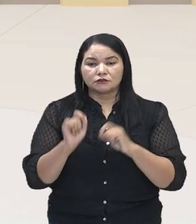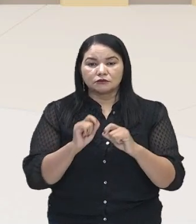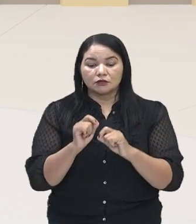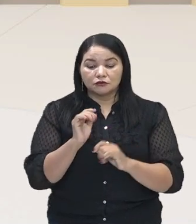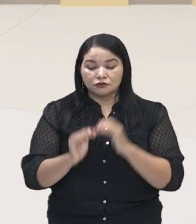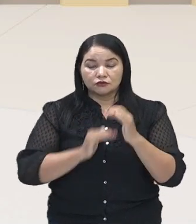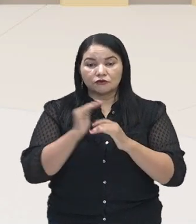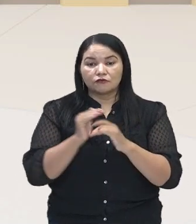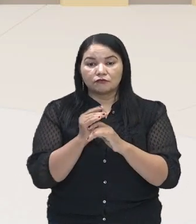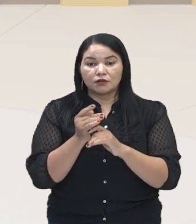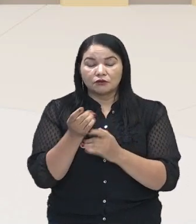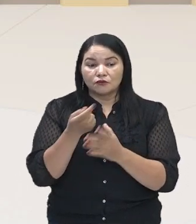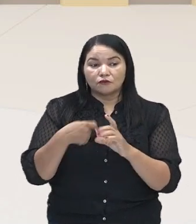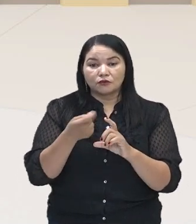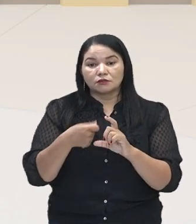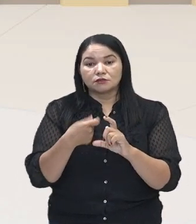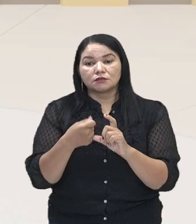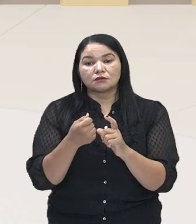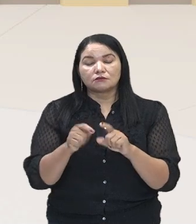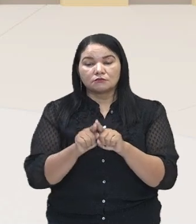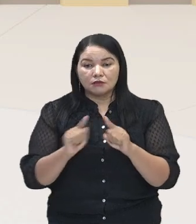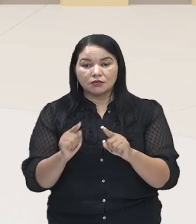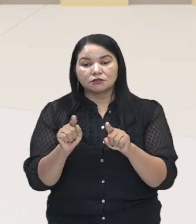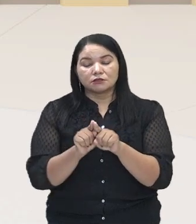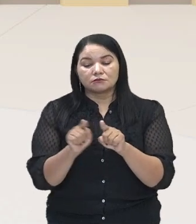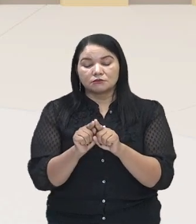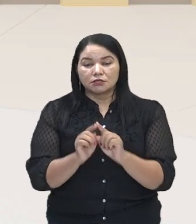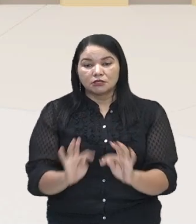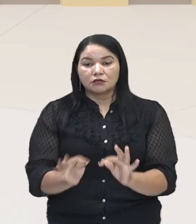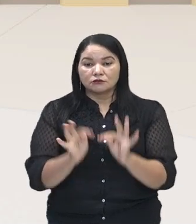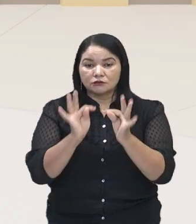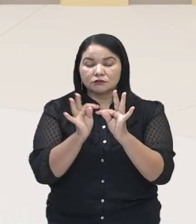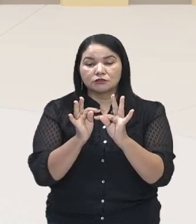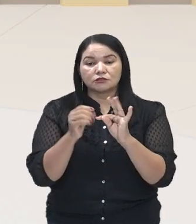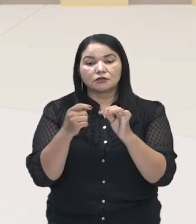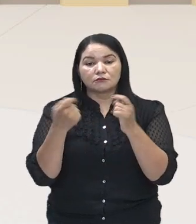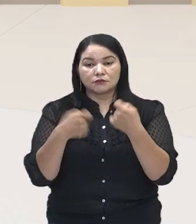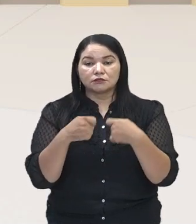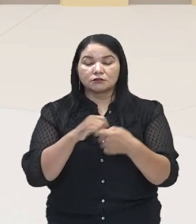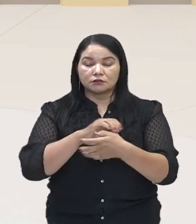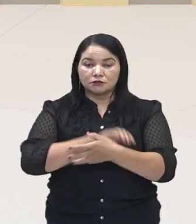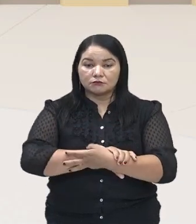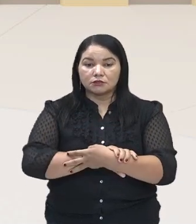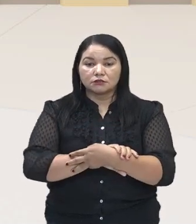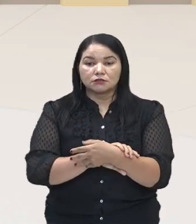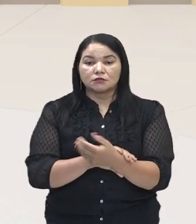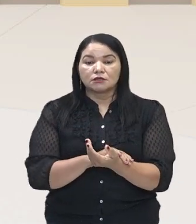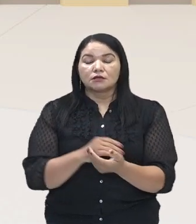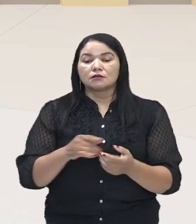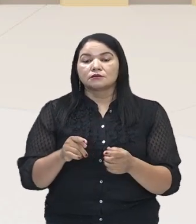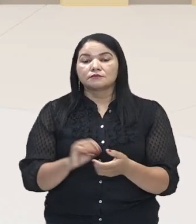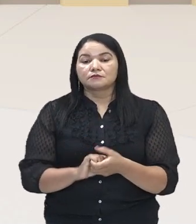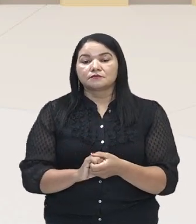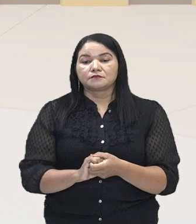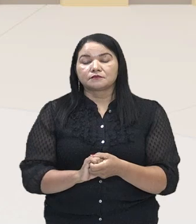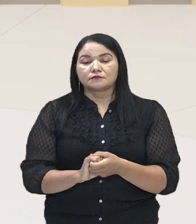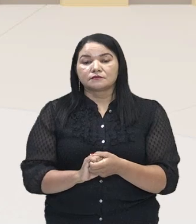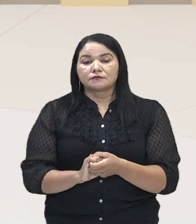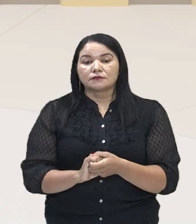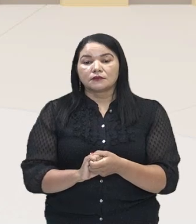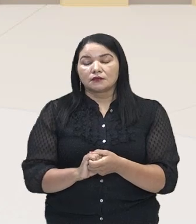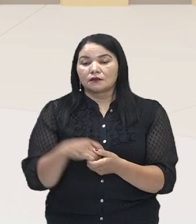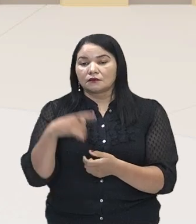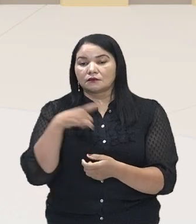desenvolvimento financeiro, mas que a tecnologia também ande ali conversando uma com a outra. Por exemplo, nós